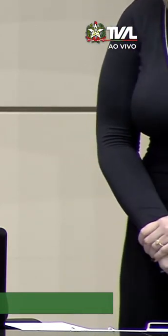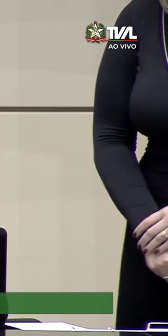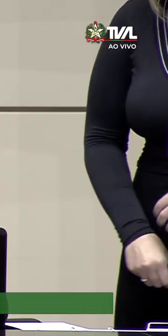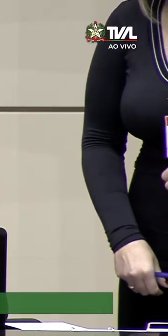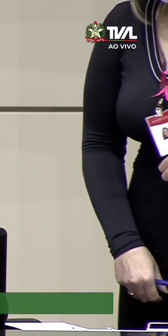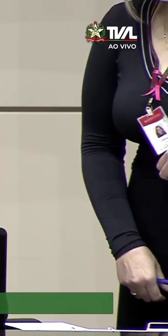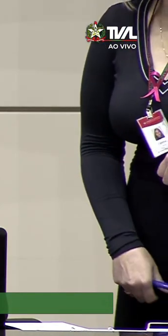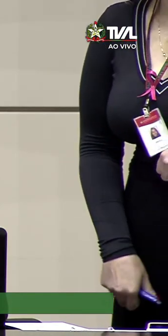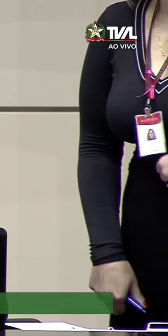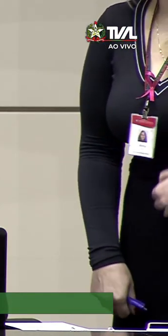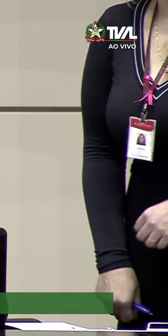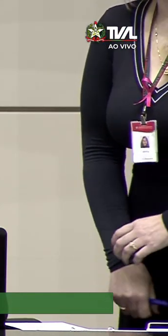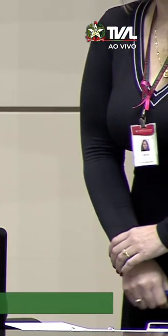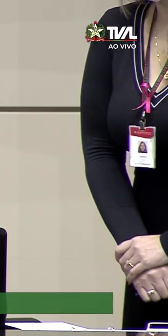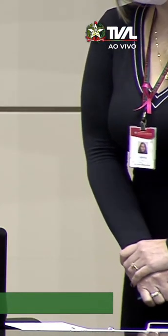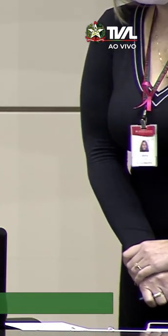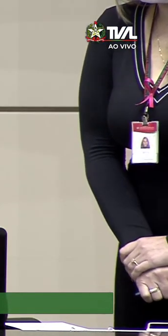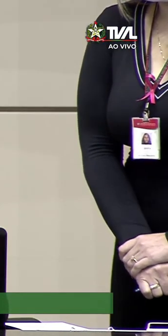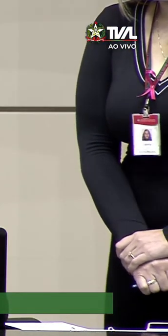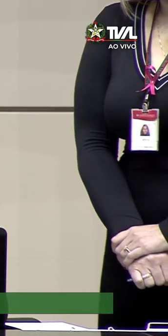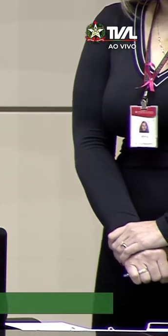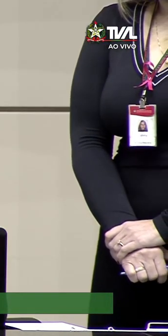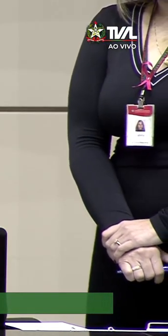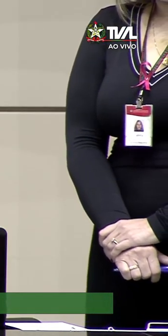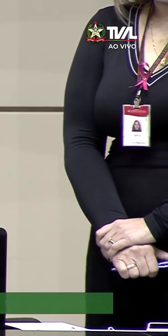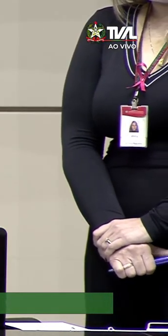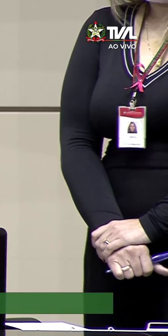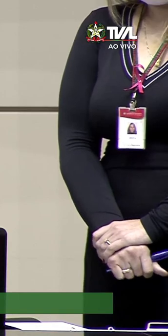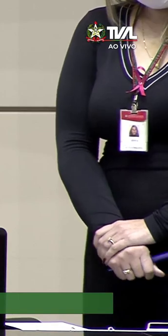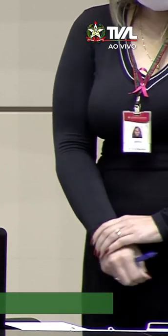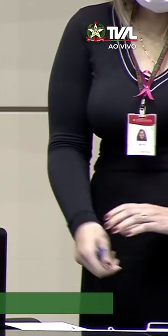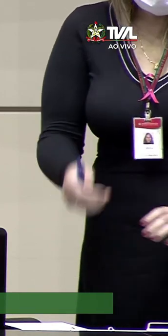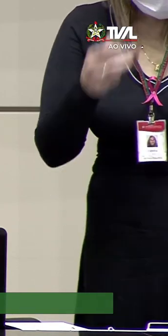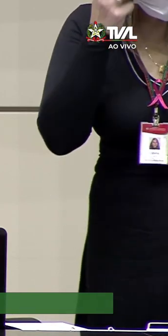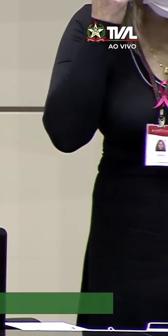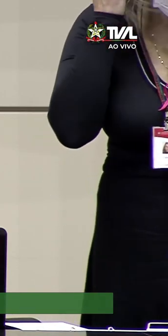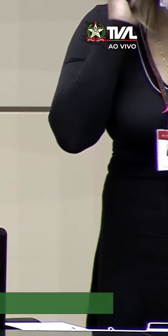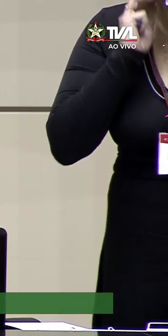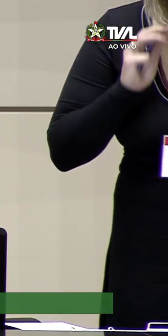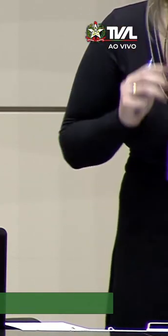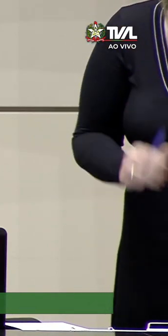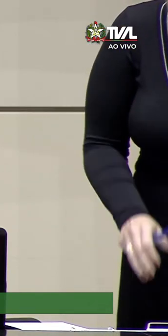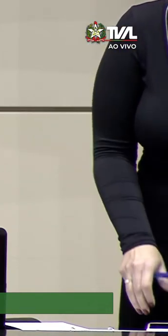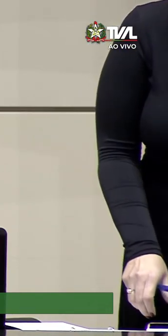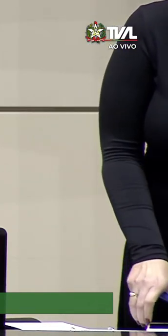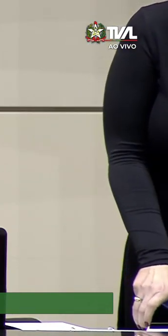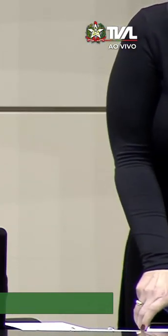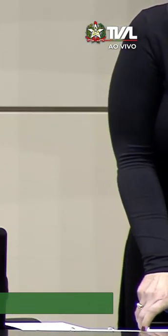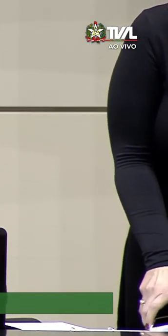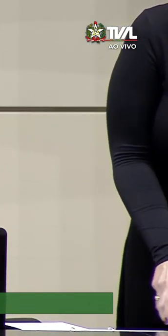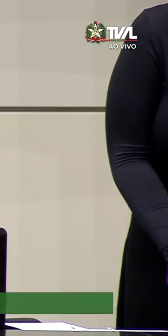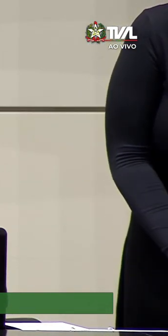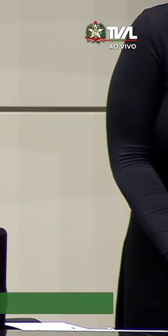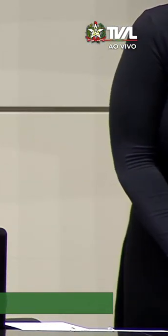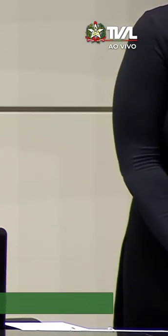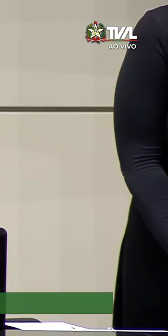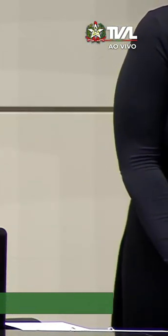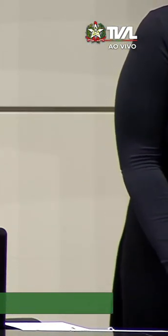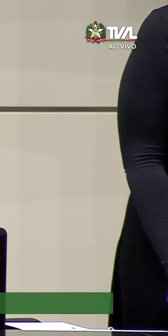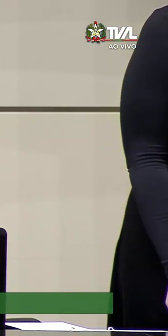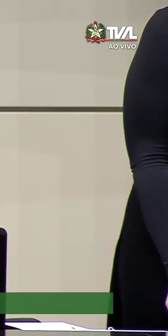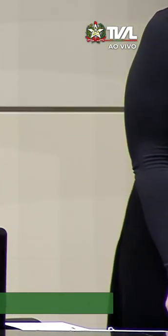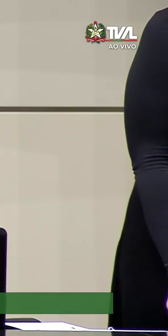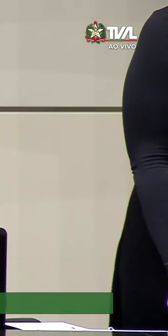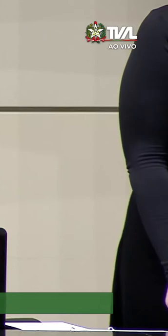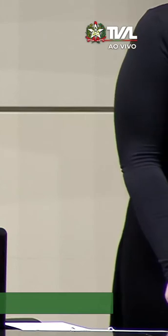né? Sim. Então, em discussão, o relatório. Não havendo quem queira discutir, em votação.